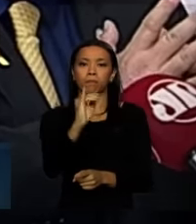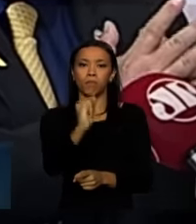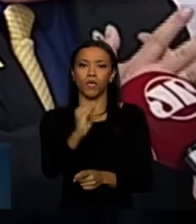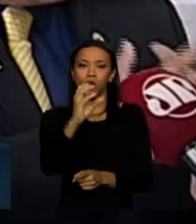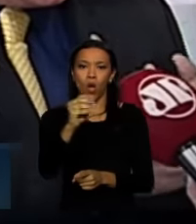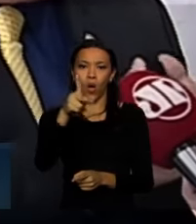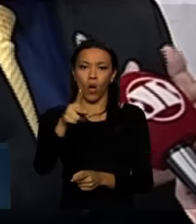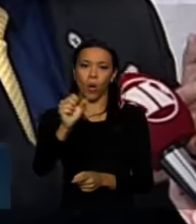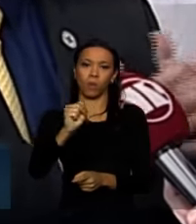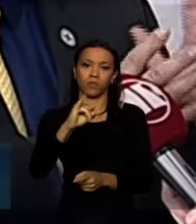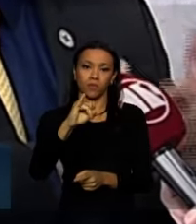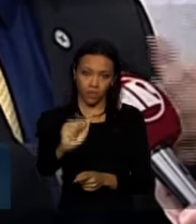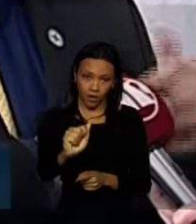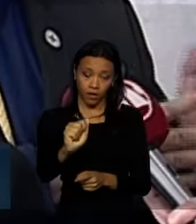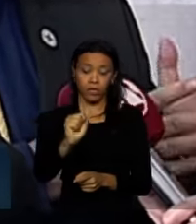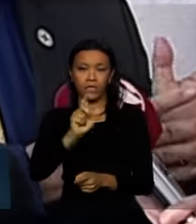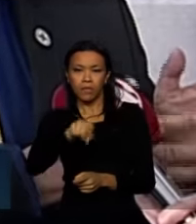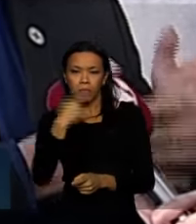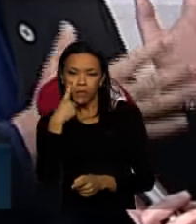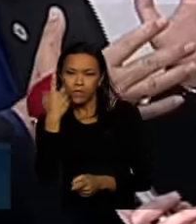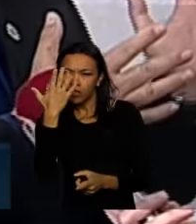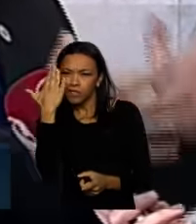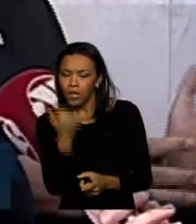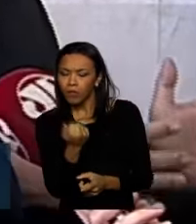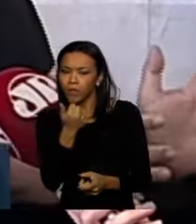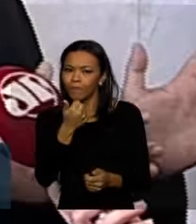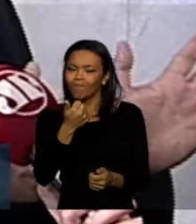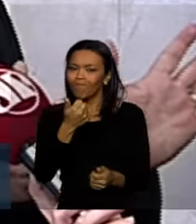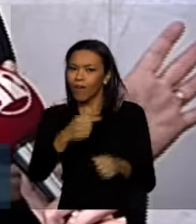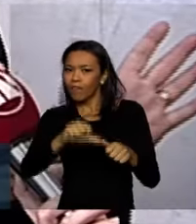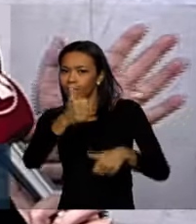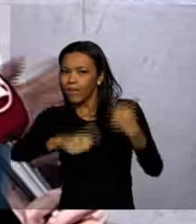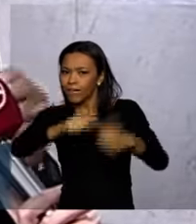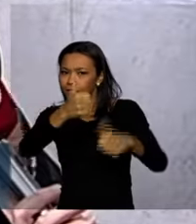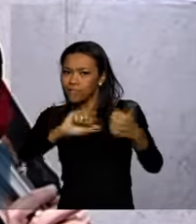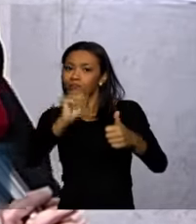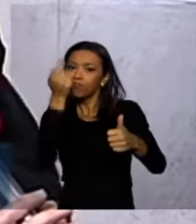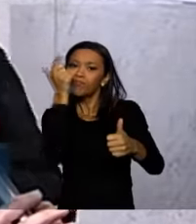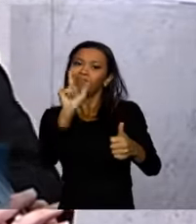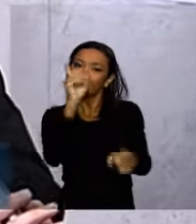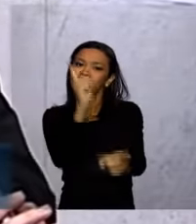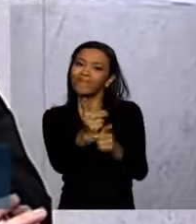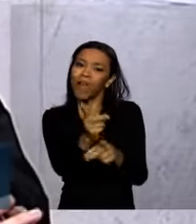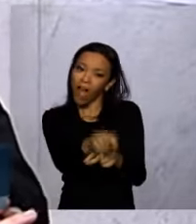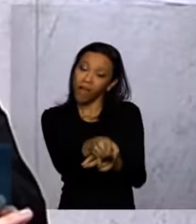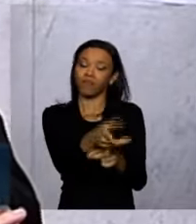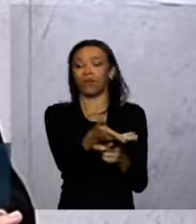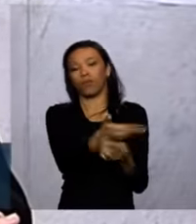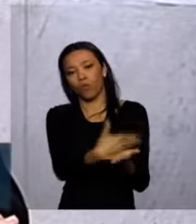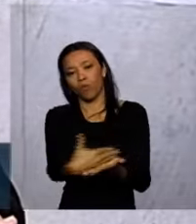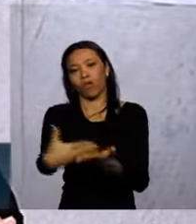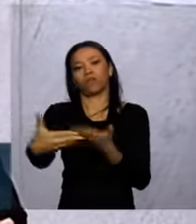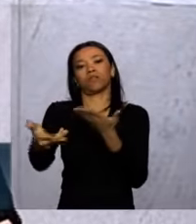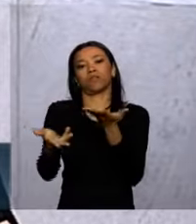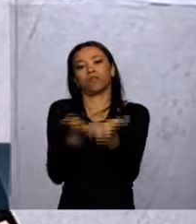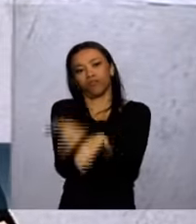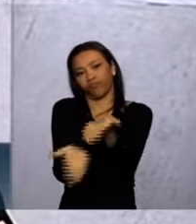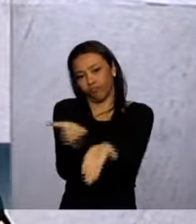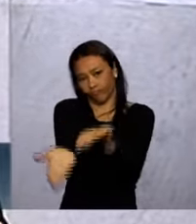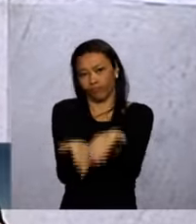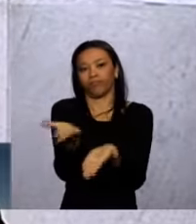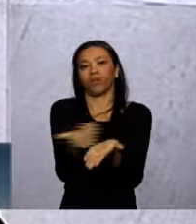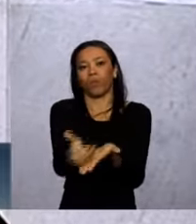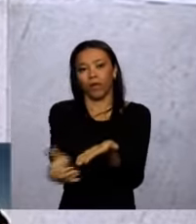Eh claro Qual é o grau de fibrose ele tá indicado pro tratamento nesses critérios que o ministro já anunciou esse